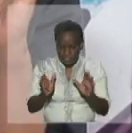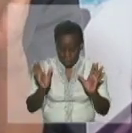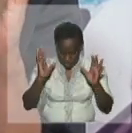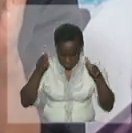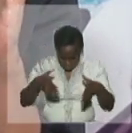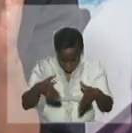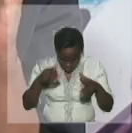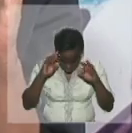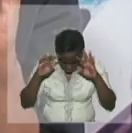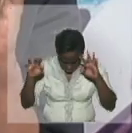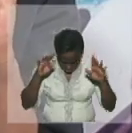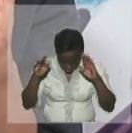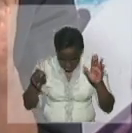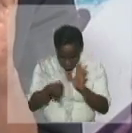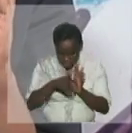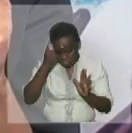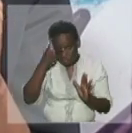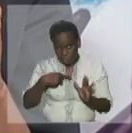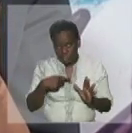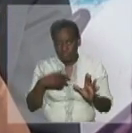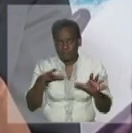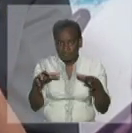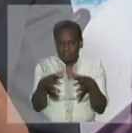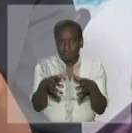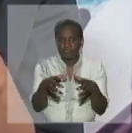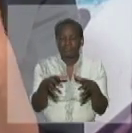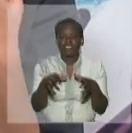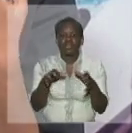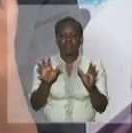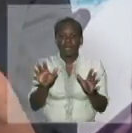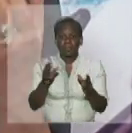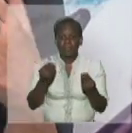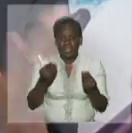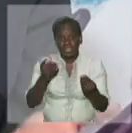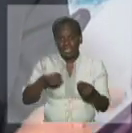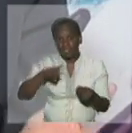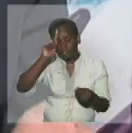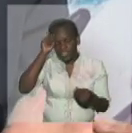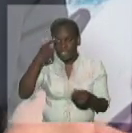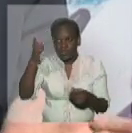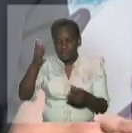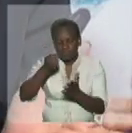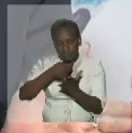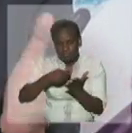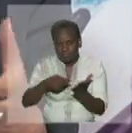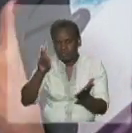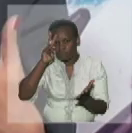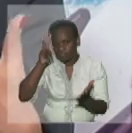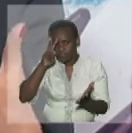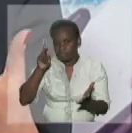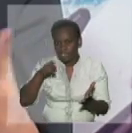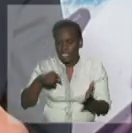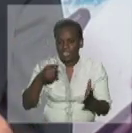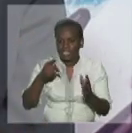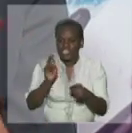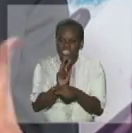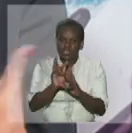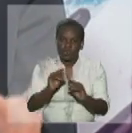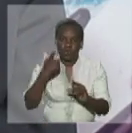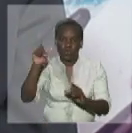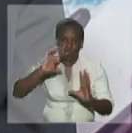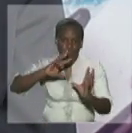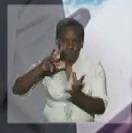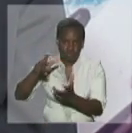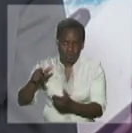no mundo próprio, né? Até para poder criar outros mundos, né? Sim. Porque as histórias nada mais são do que